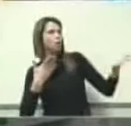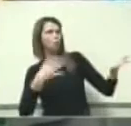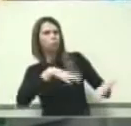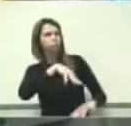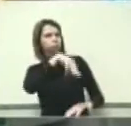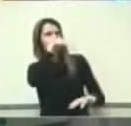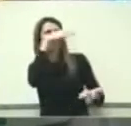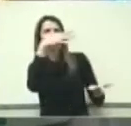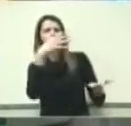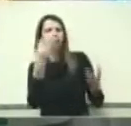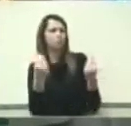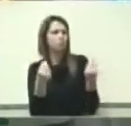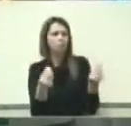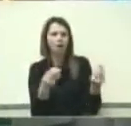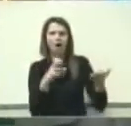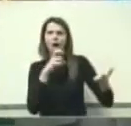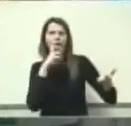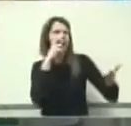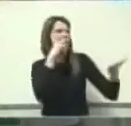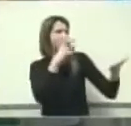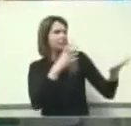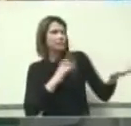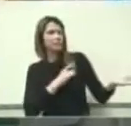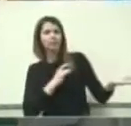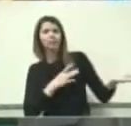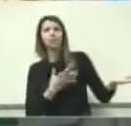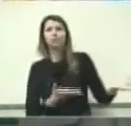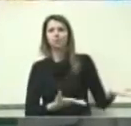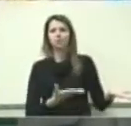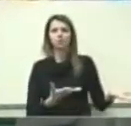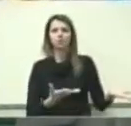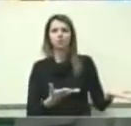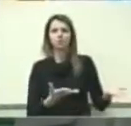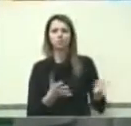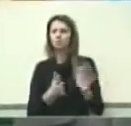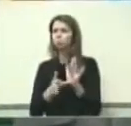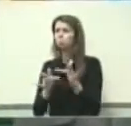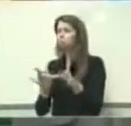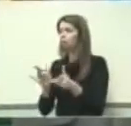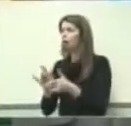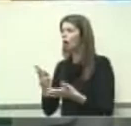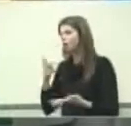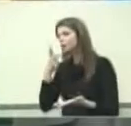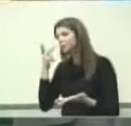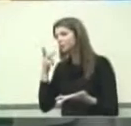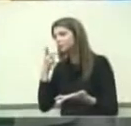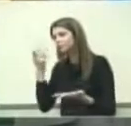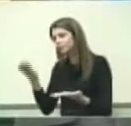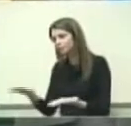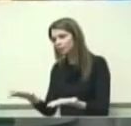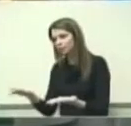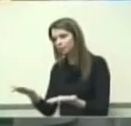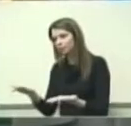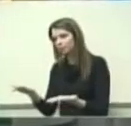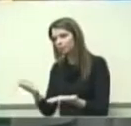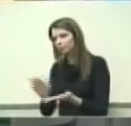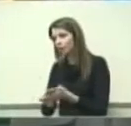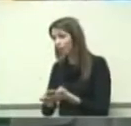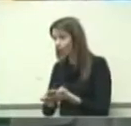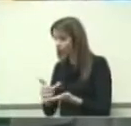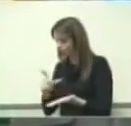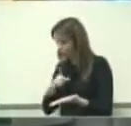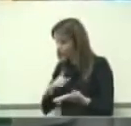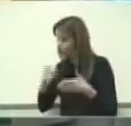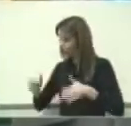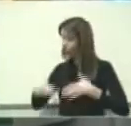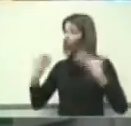fantasma e gritaram com medo Jesus porém lhes falou logo dizendo tem de